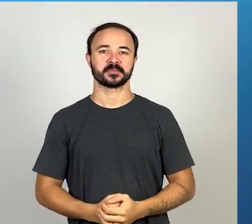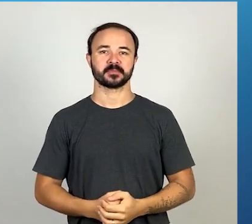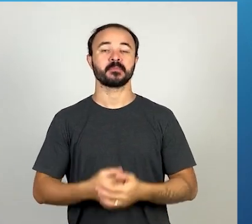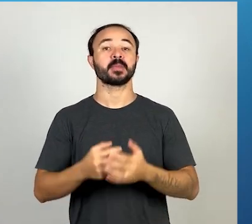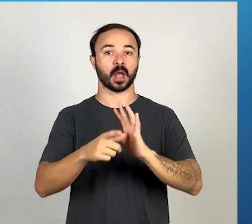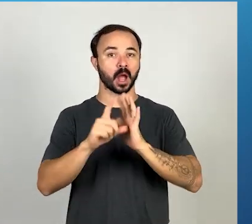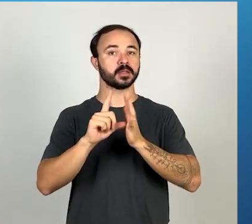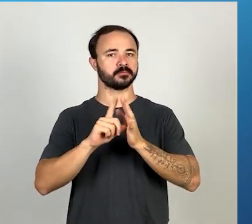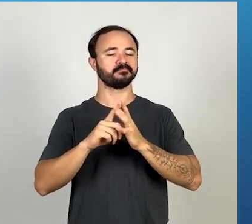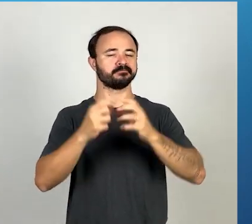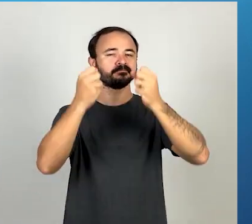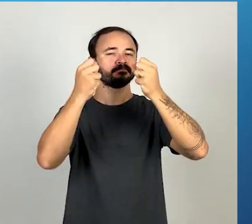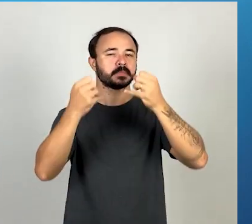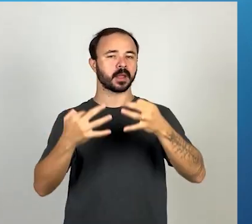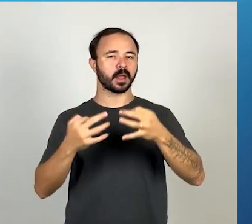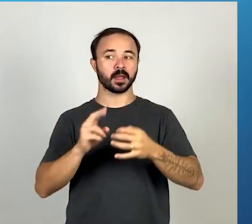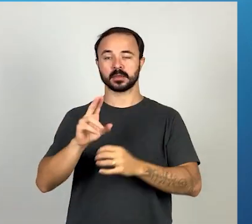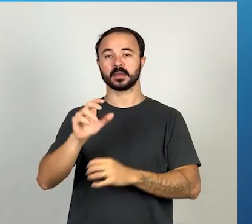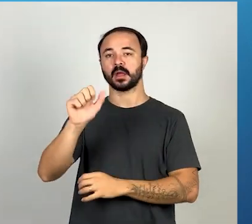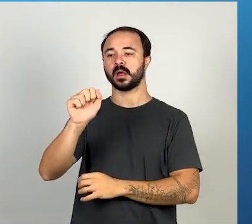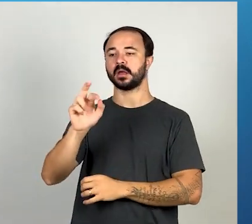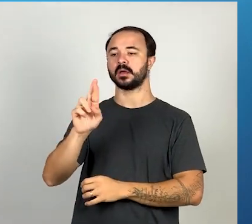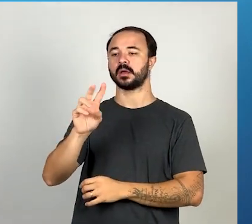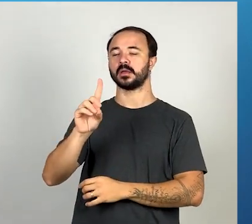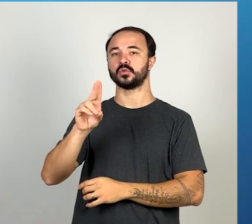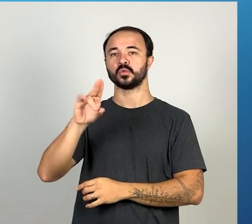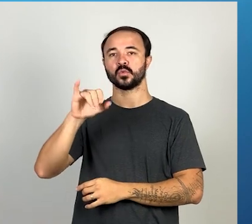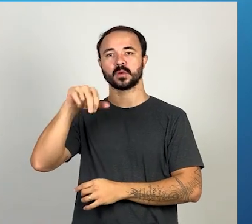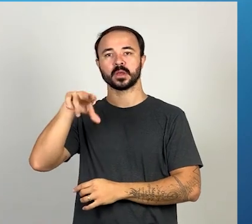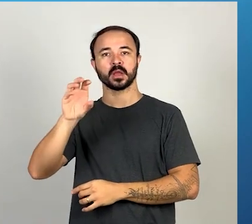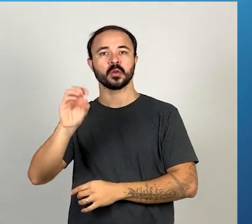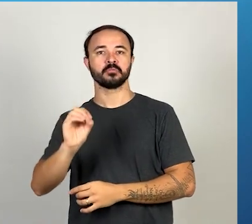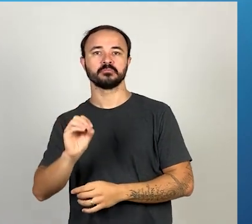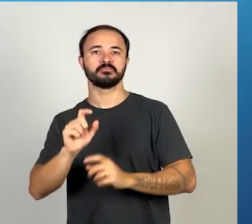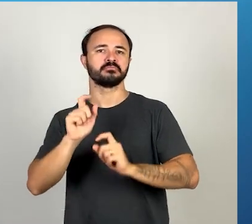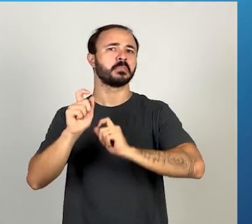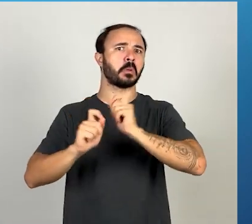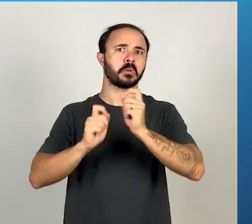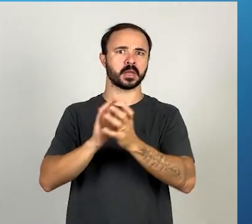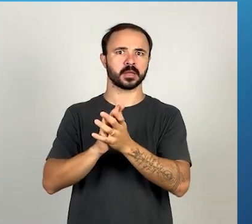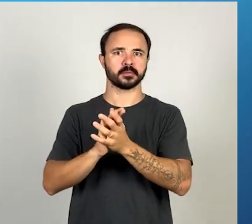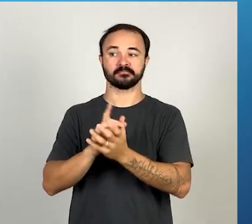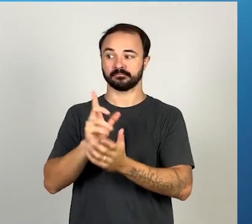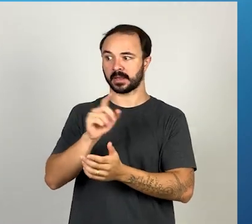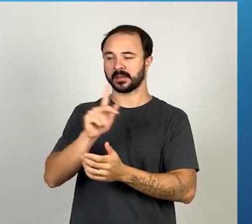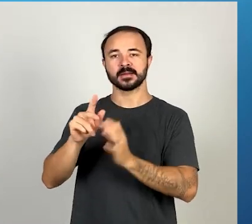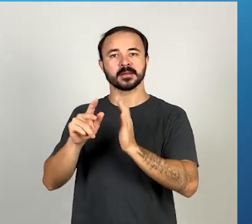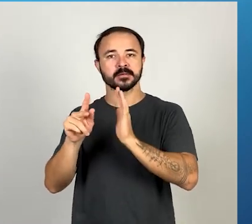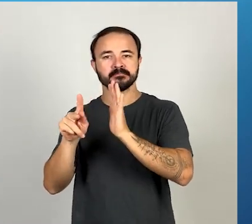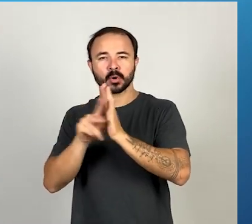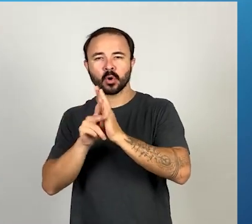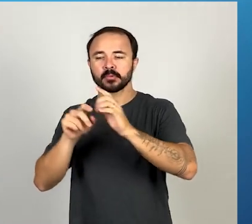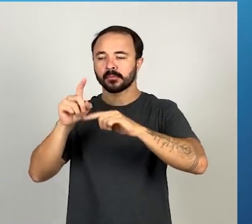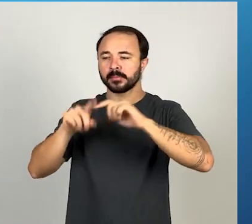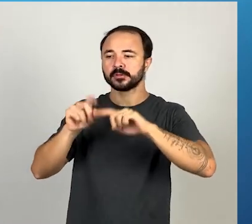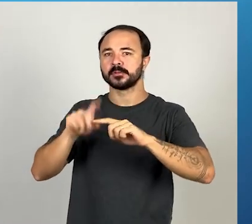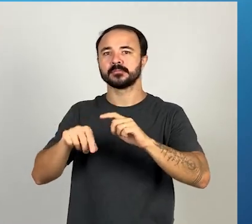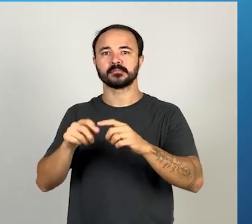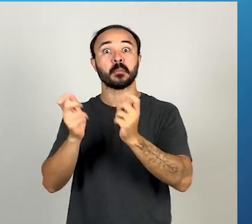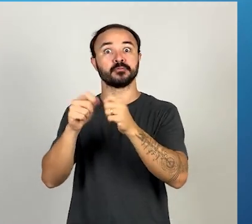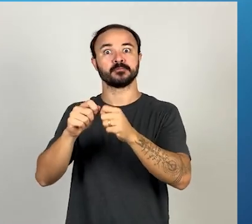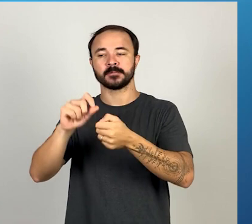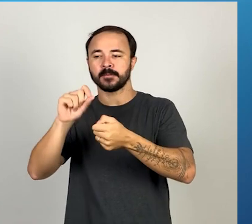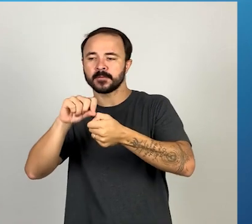Inicialmente vamos conceituar a plataforma Arduino. Ela é uma placa de prototipagem e isso permite fazer